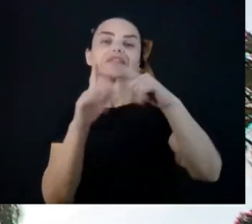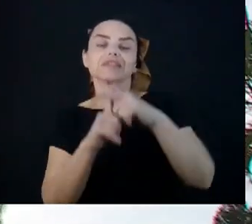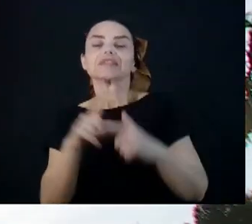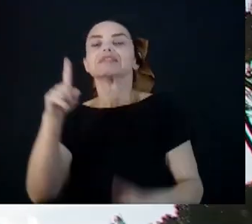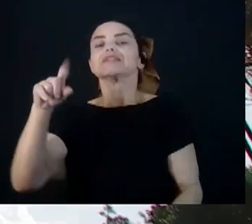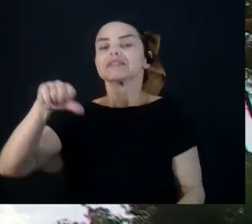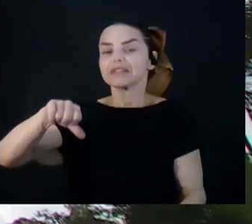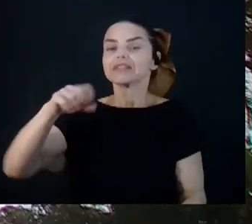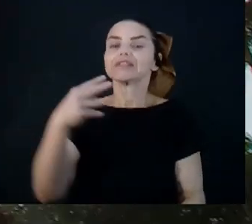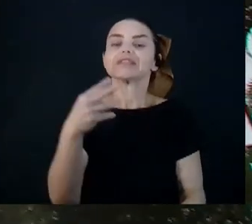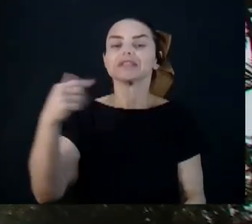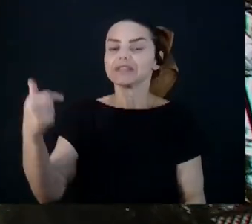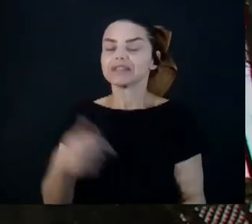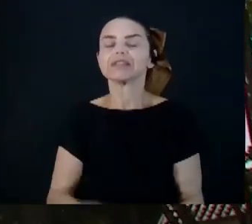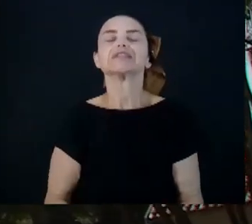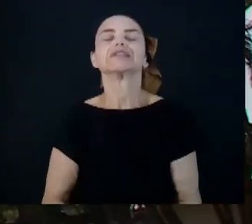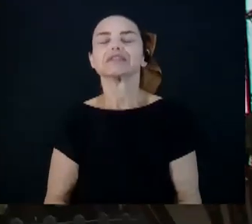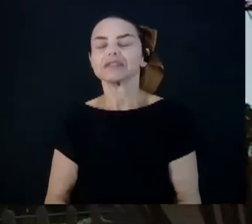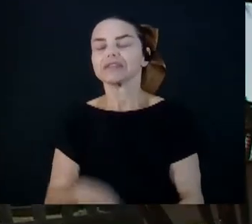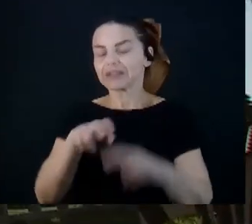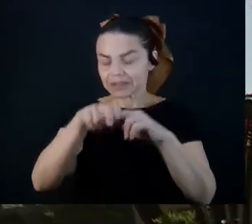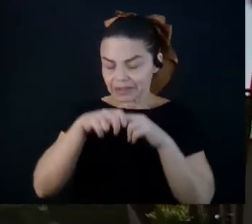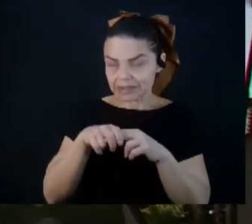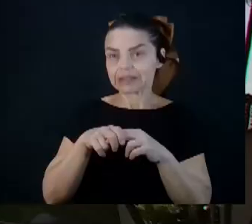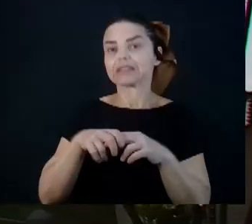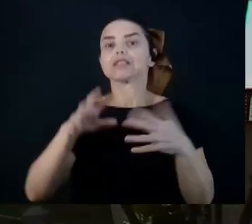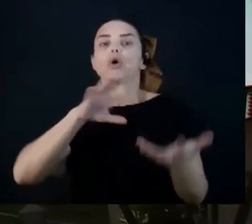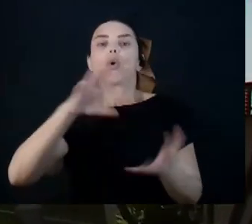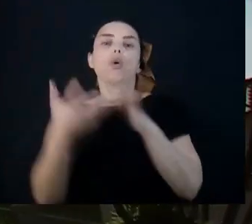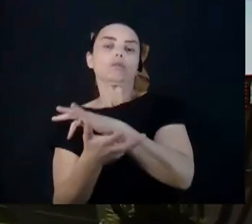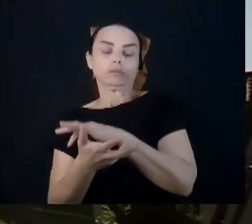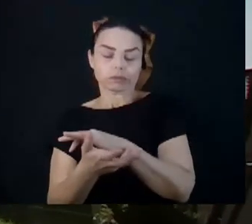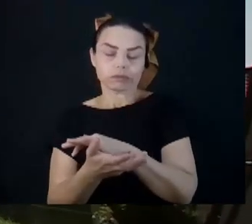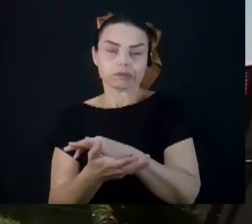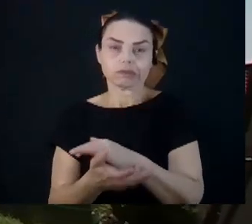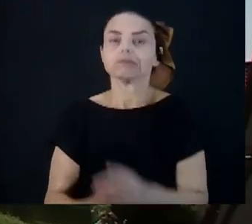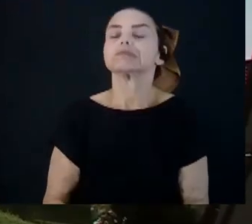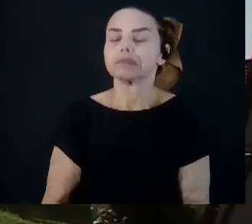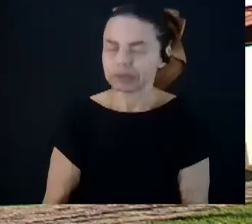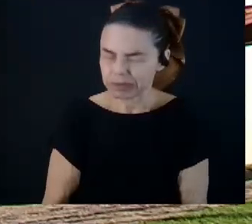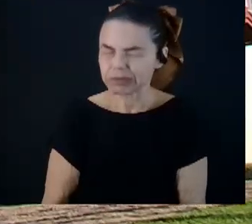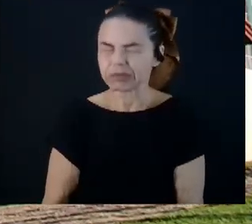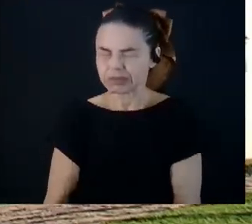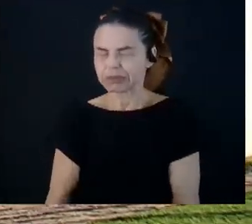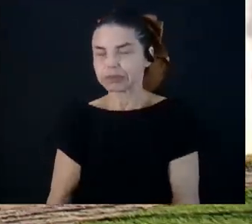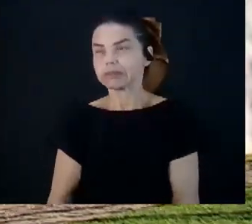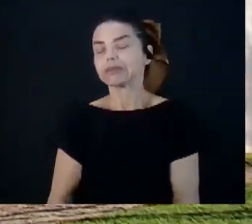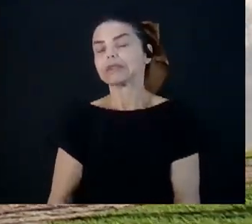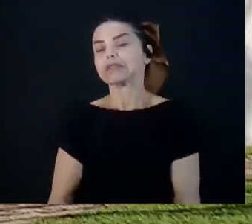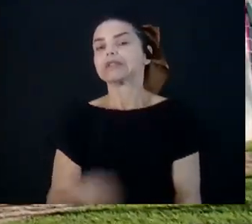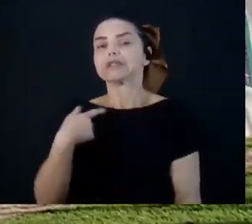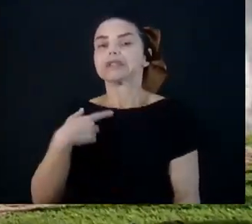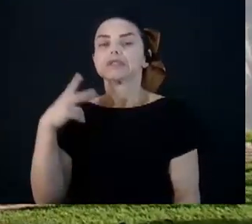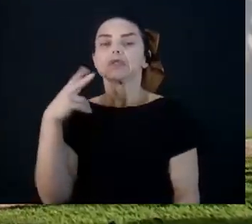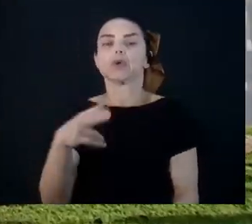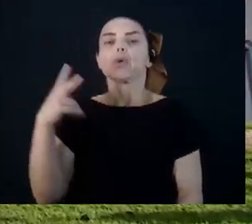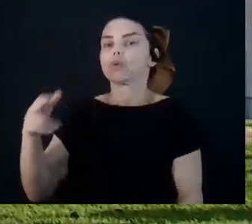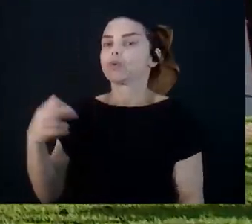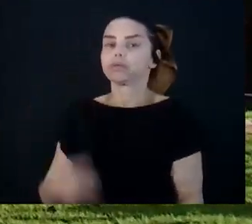1932. Mas daí, por causa da Revolução na época, né, precisaram abortar toda a história, mas